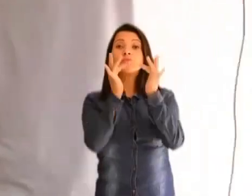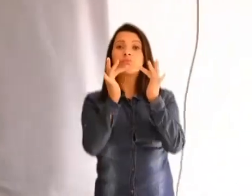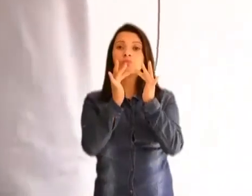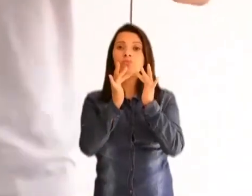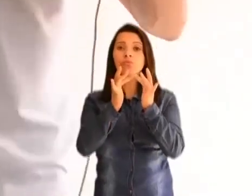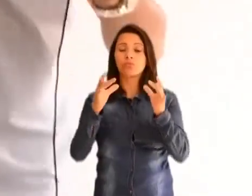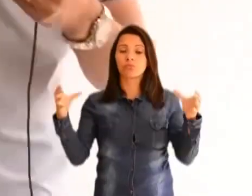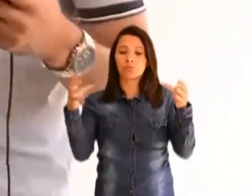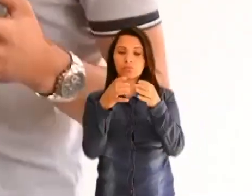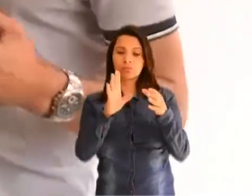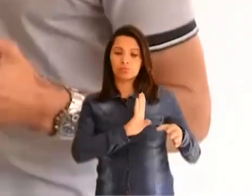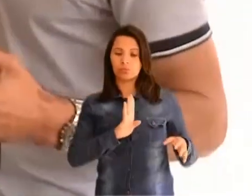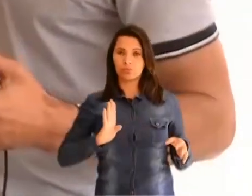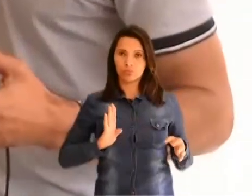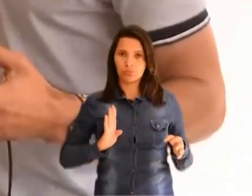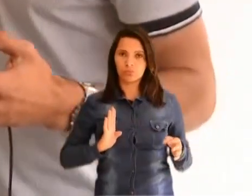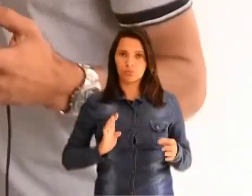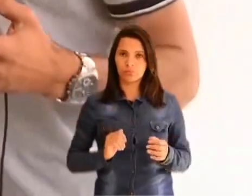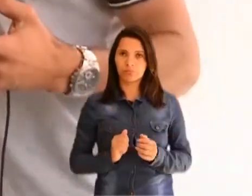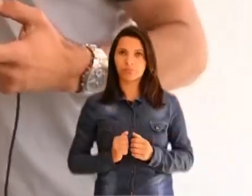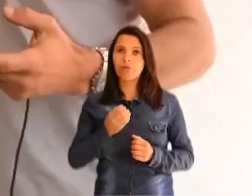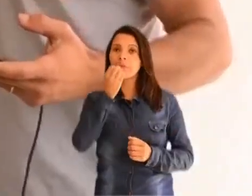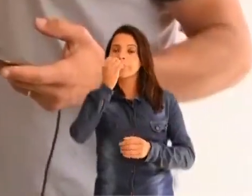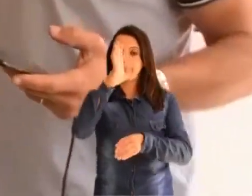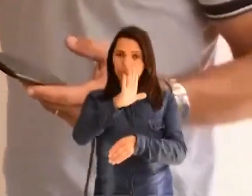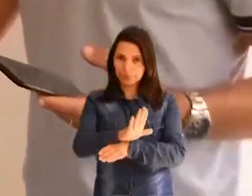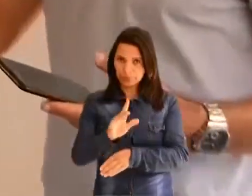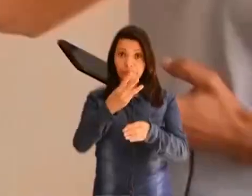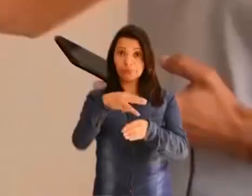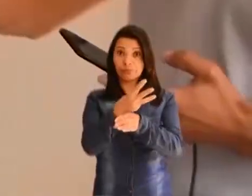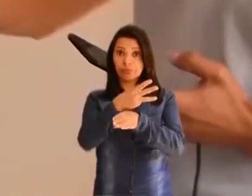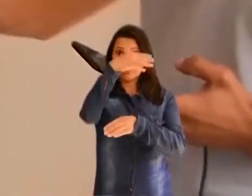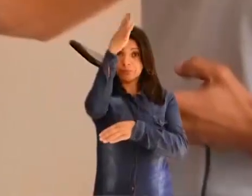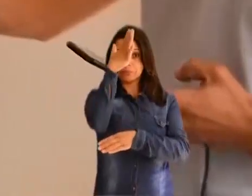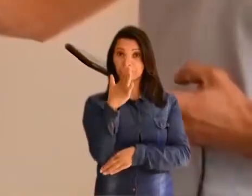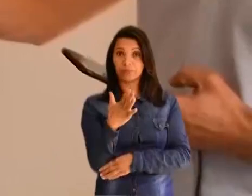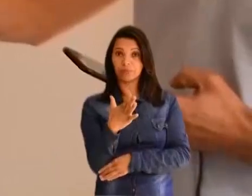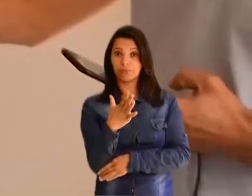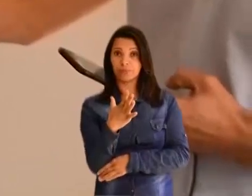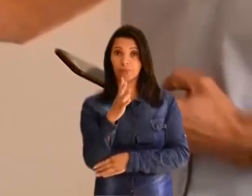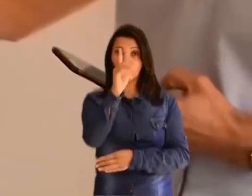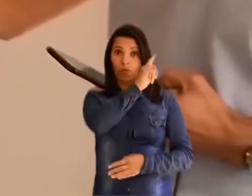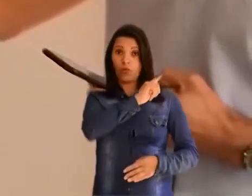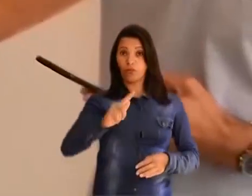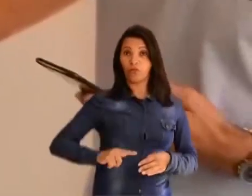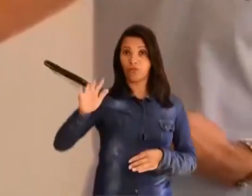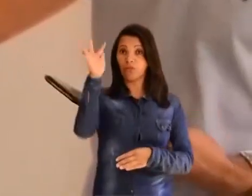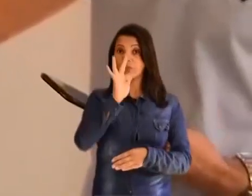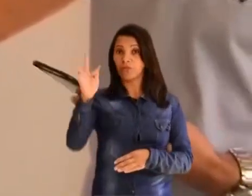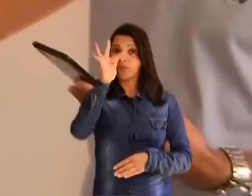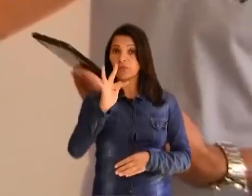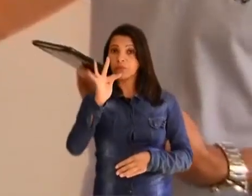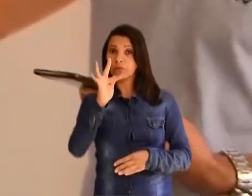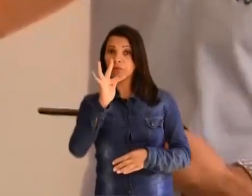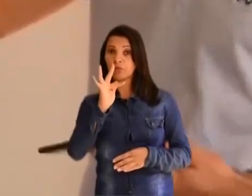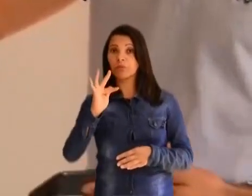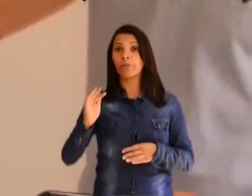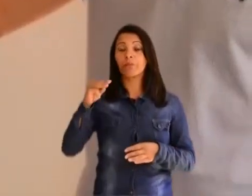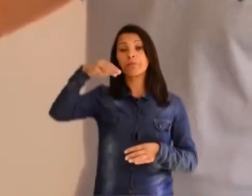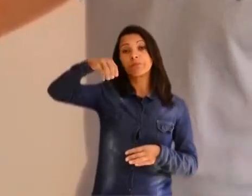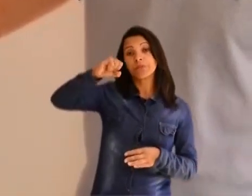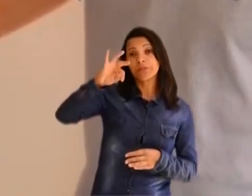Elson objetivo desse programa em Barra do Choça com o wi-fi Brasil ele é um programa do governo